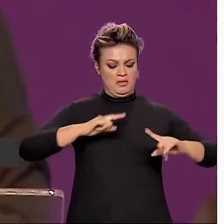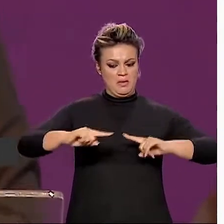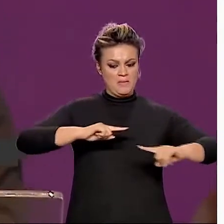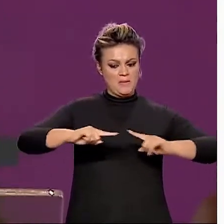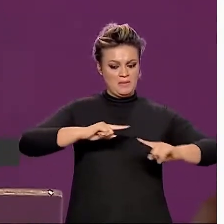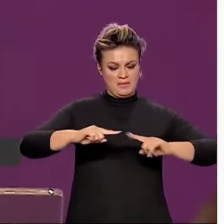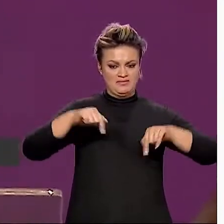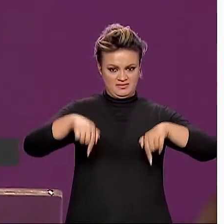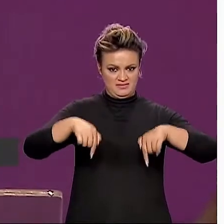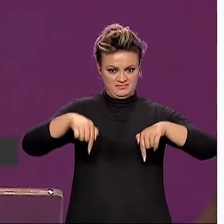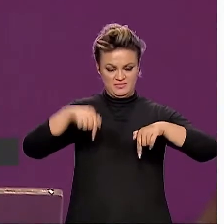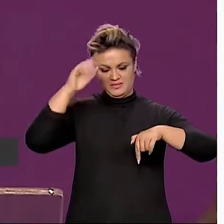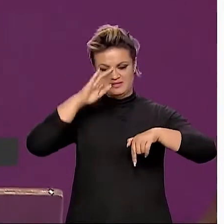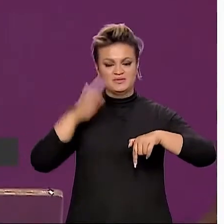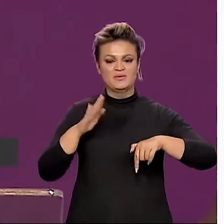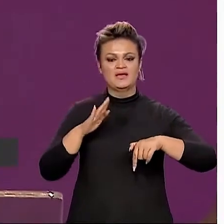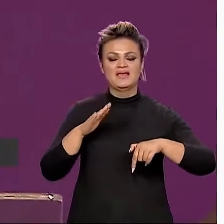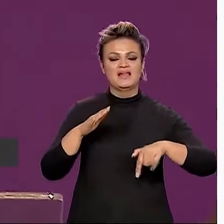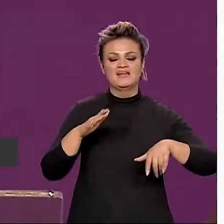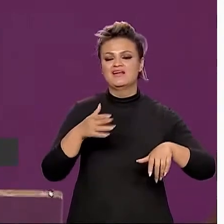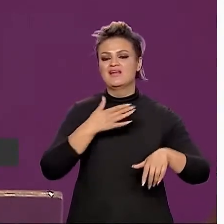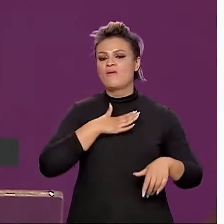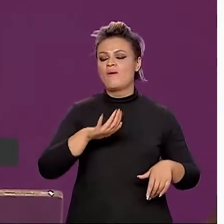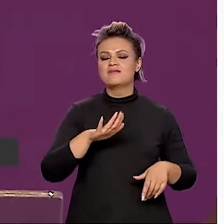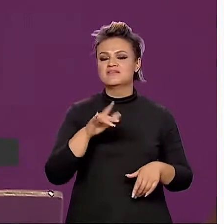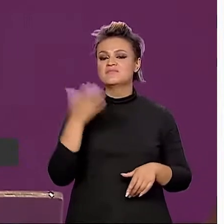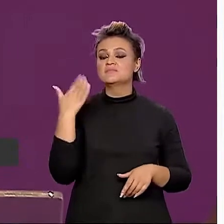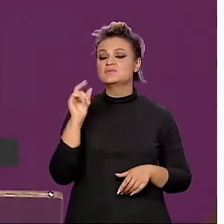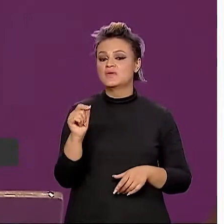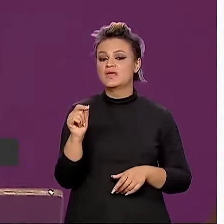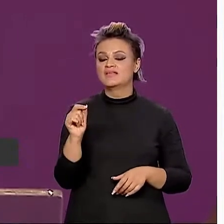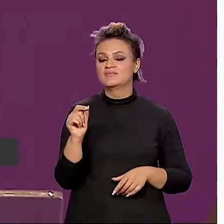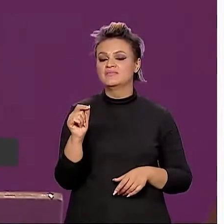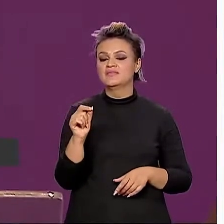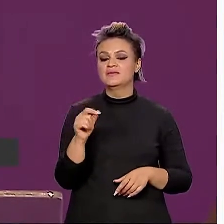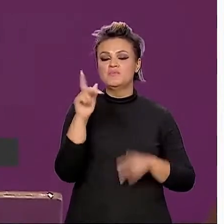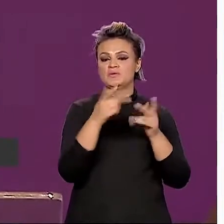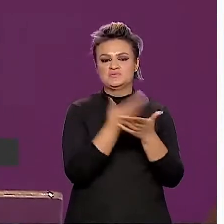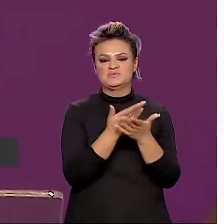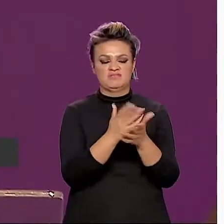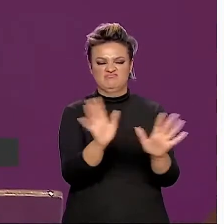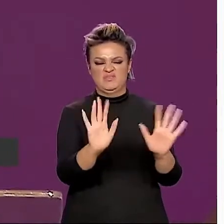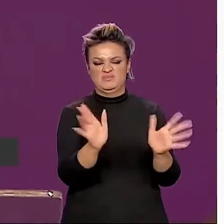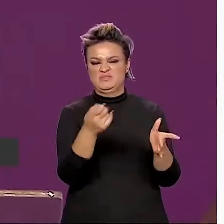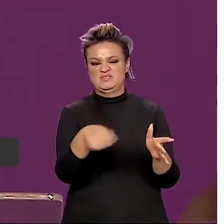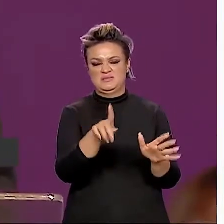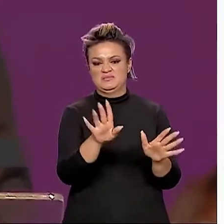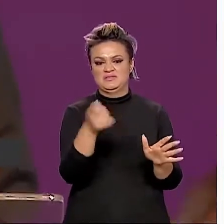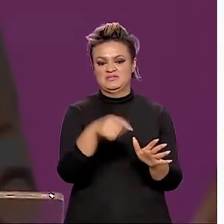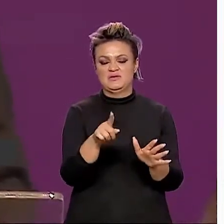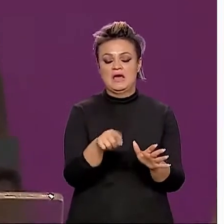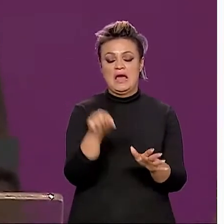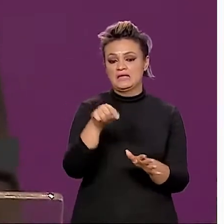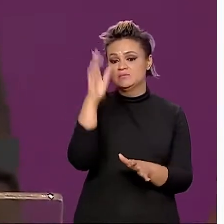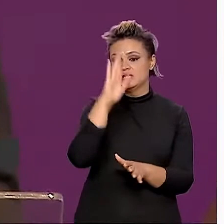país não gostava que o povo estudasse. Só estudava aqui